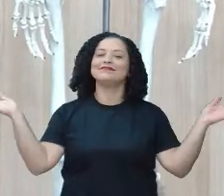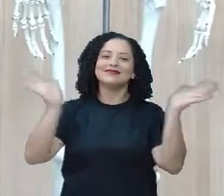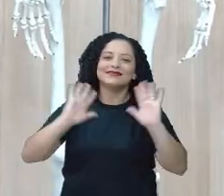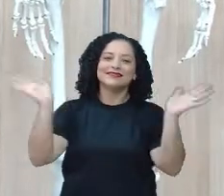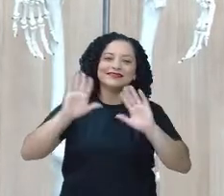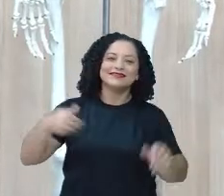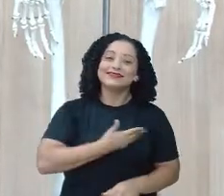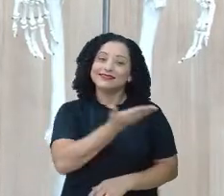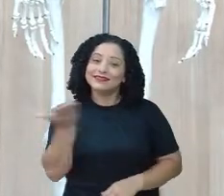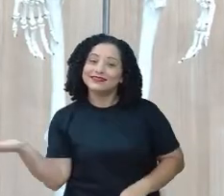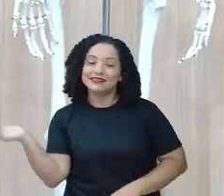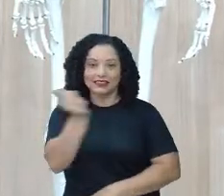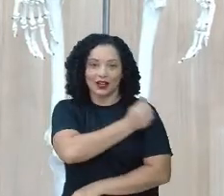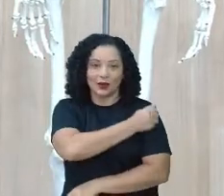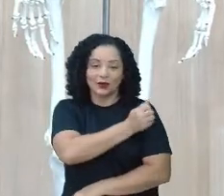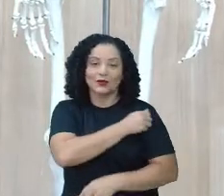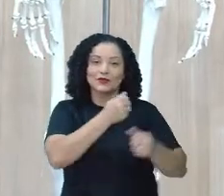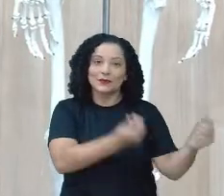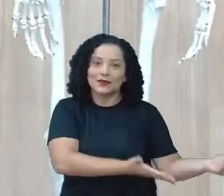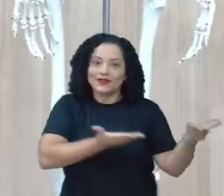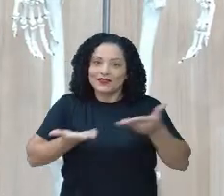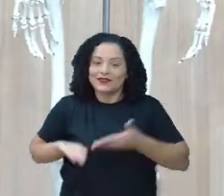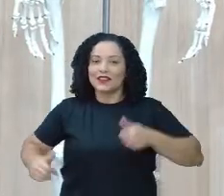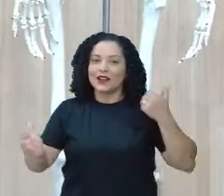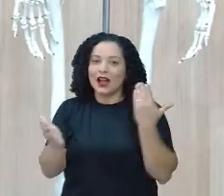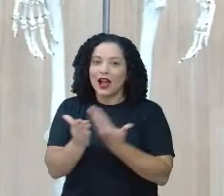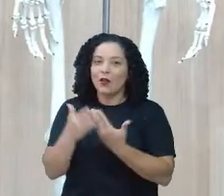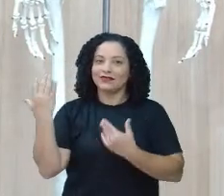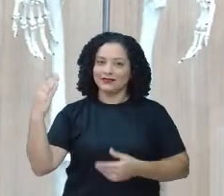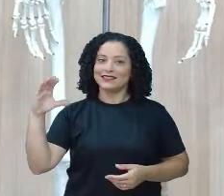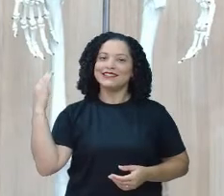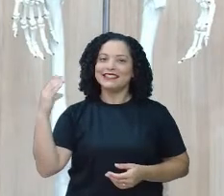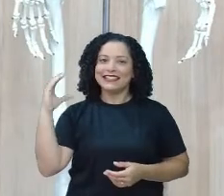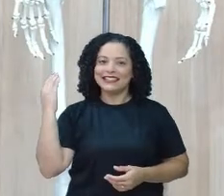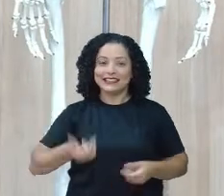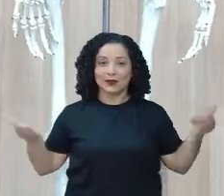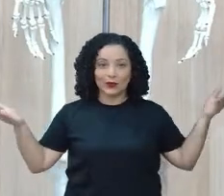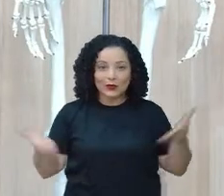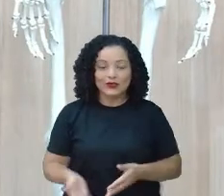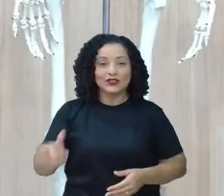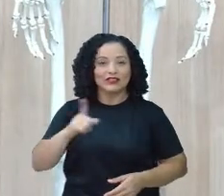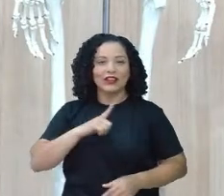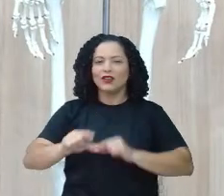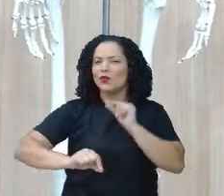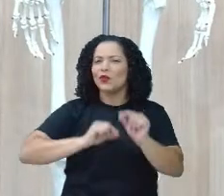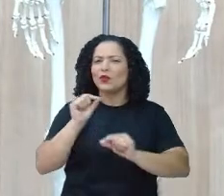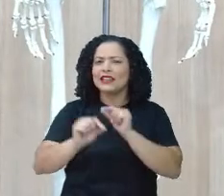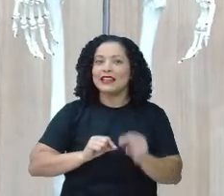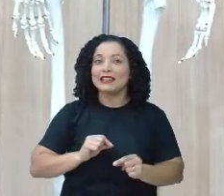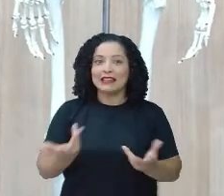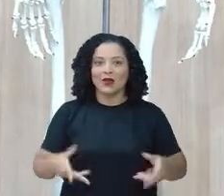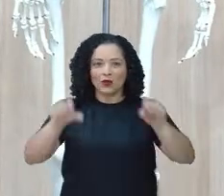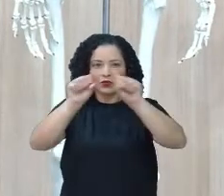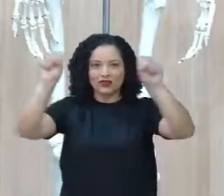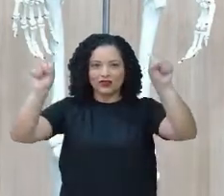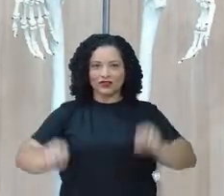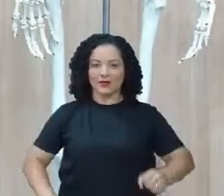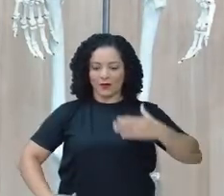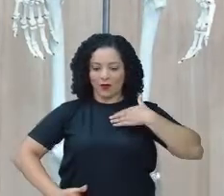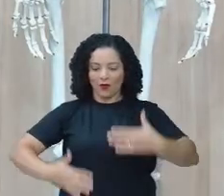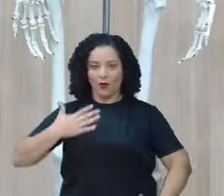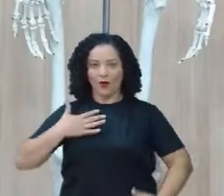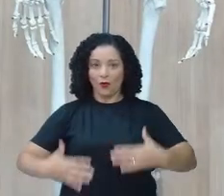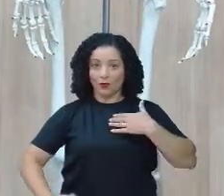Olá, alunos e alunas, bem-vindos a mais uma aula de ciência. Hoje teremos sistema locomotor. Vamos ficar